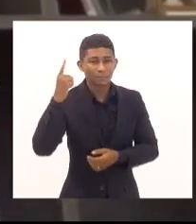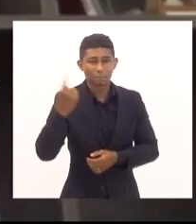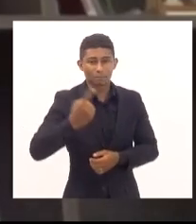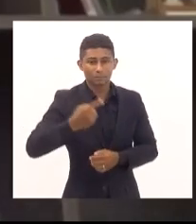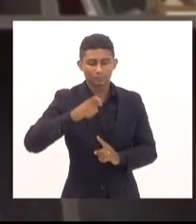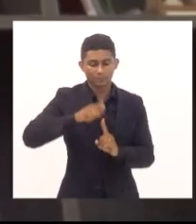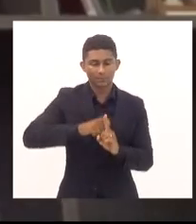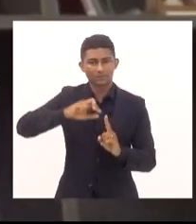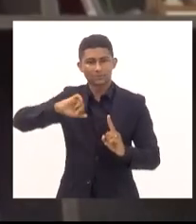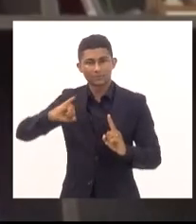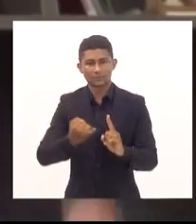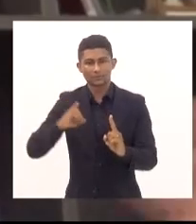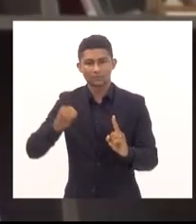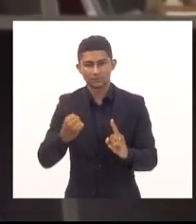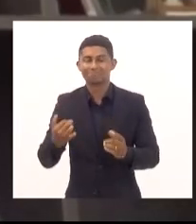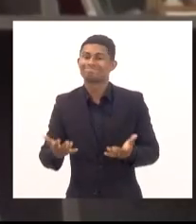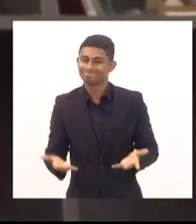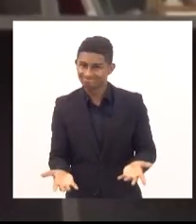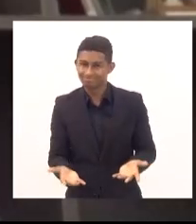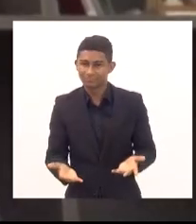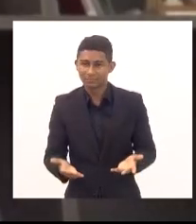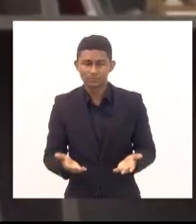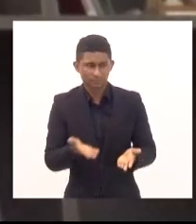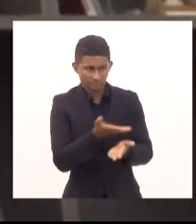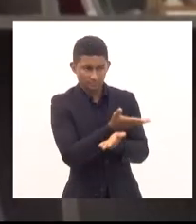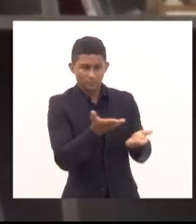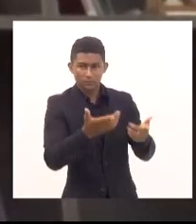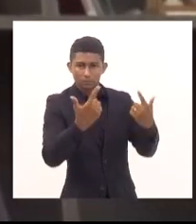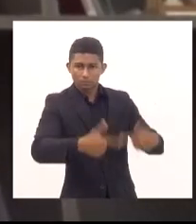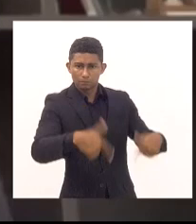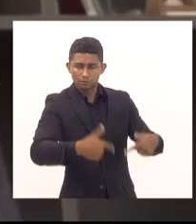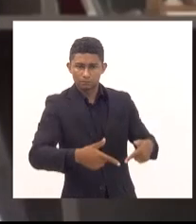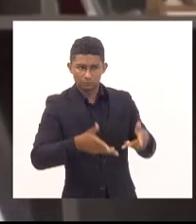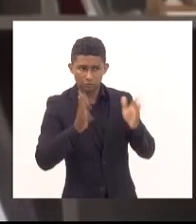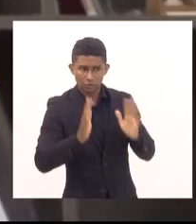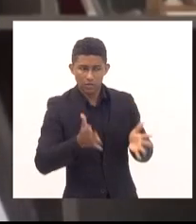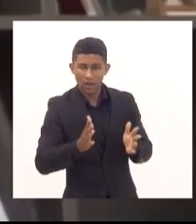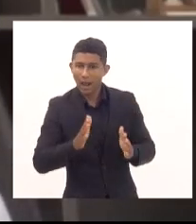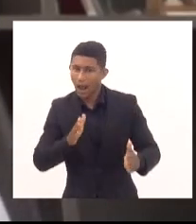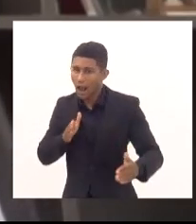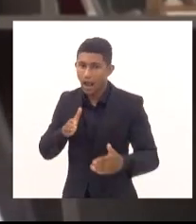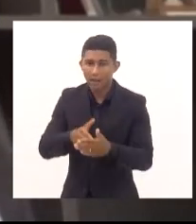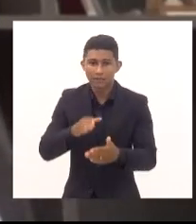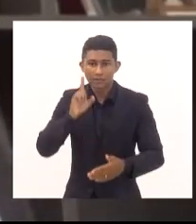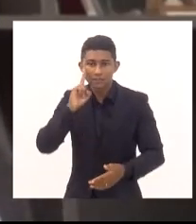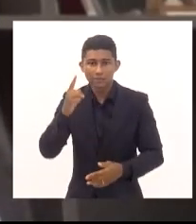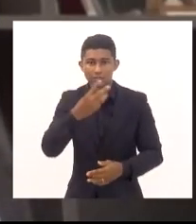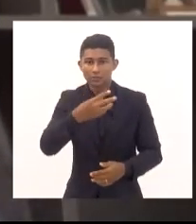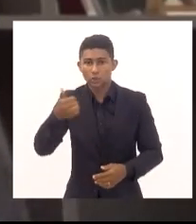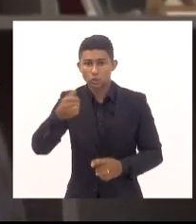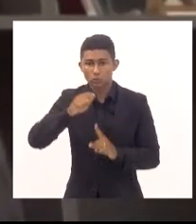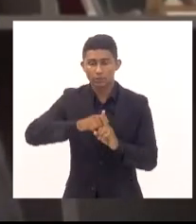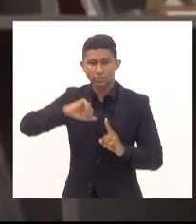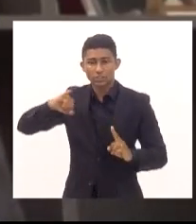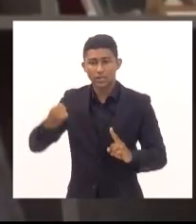eles normalmente têm, para quem já está em atividade, até o dia 31 de janeiro para se inscrever no Simples